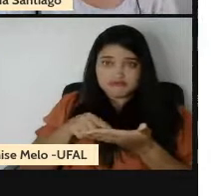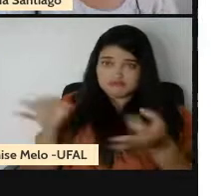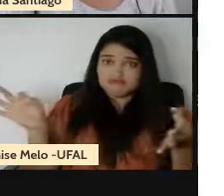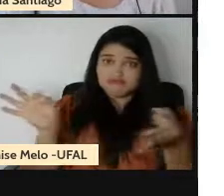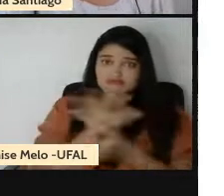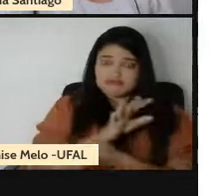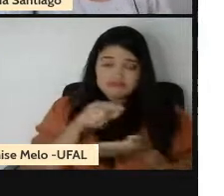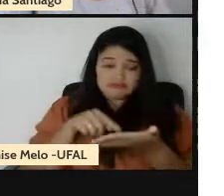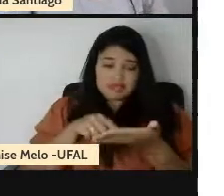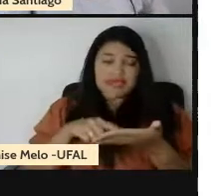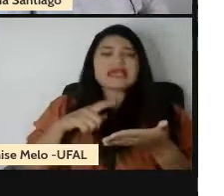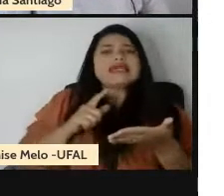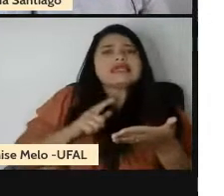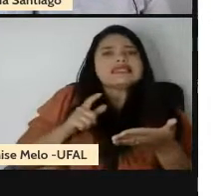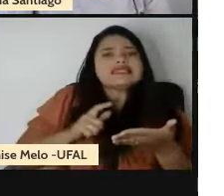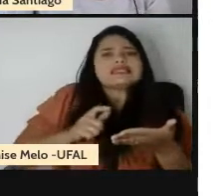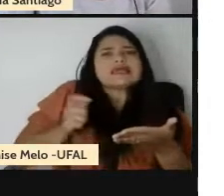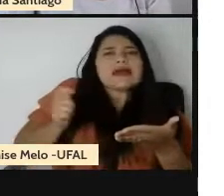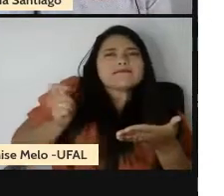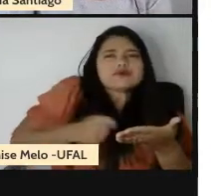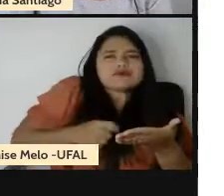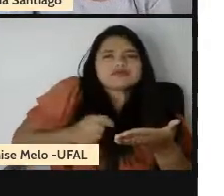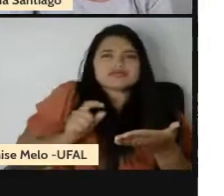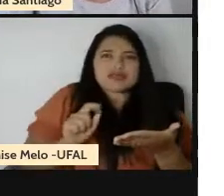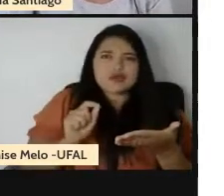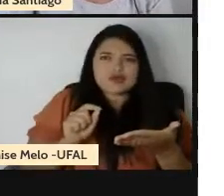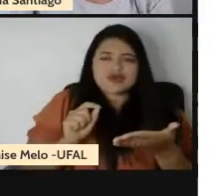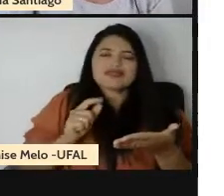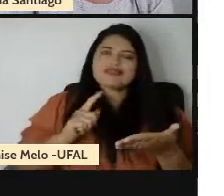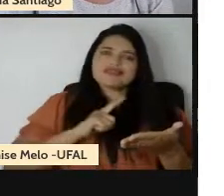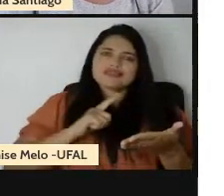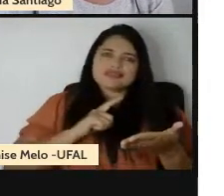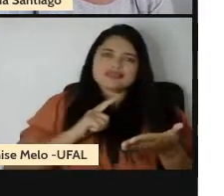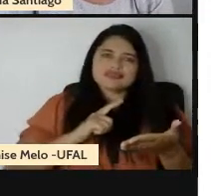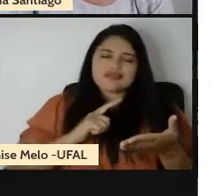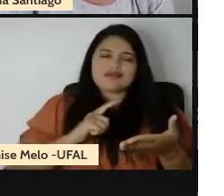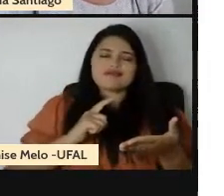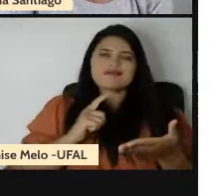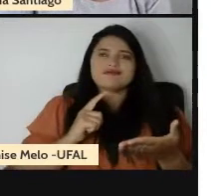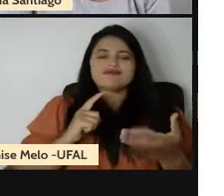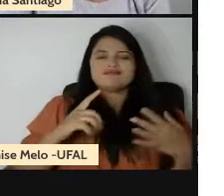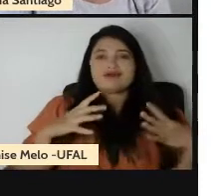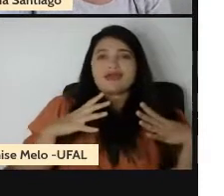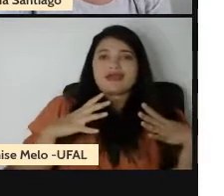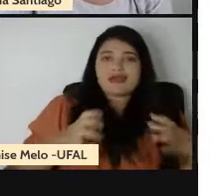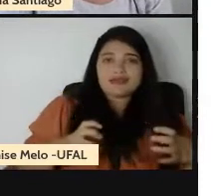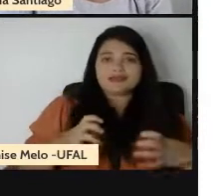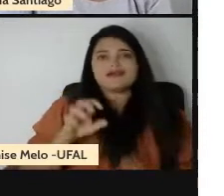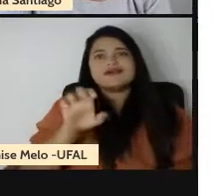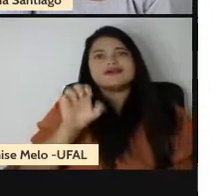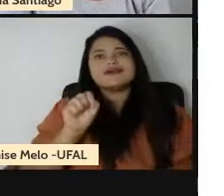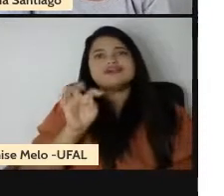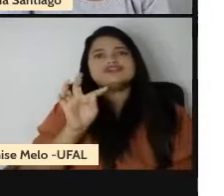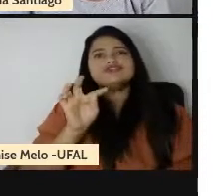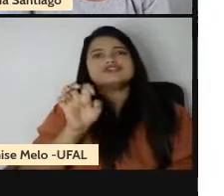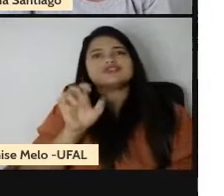tenha a possibilidade de uma contemplação ética e estética. Então, de novo, a questão do tempo,